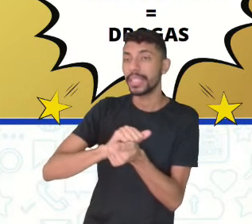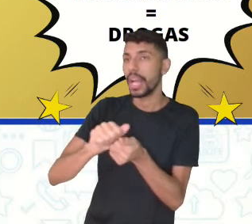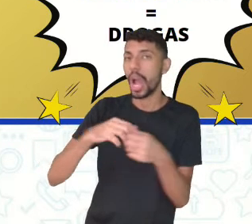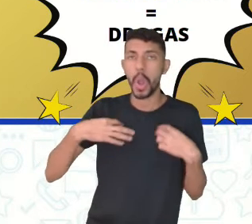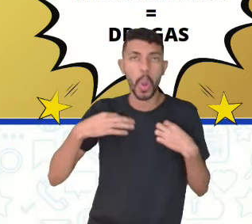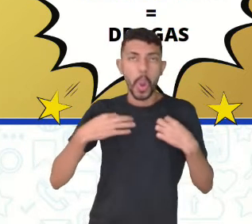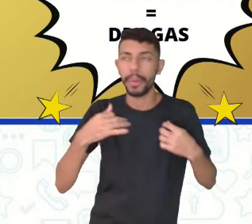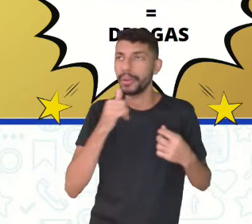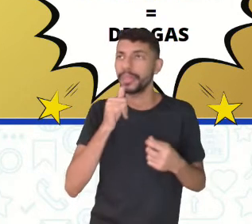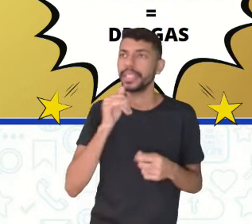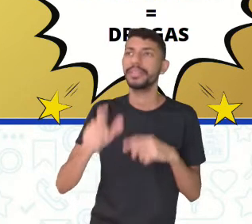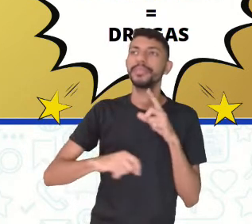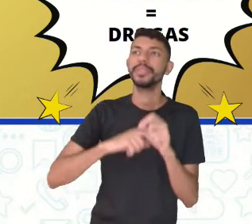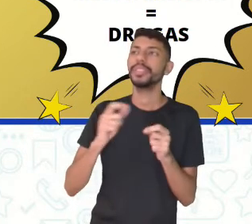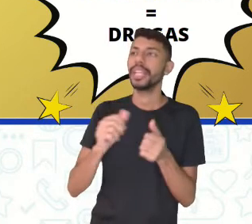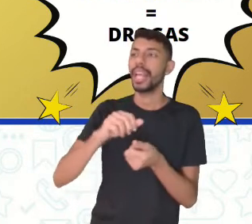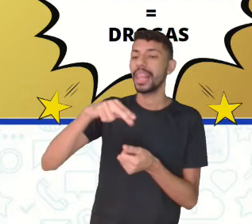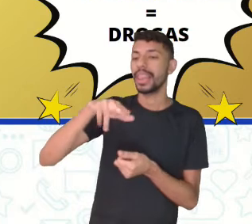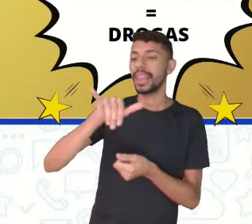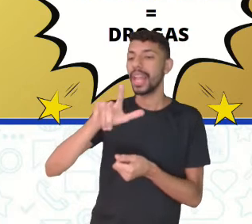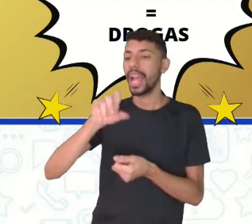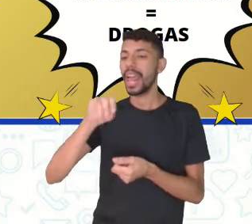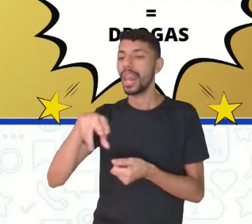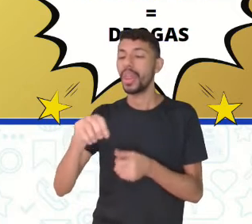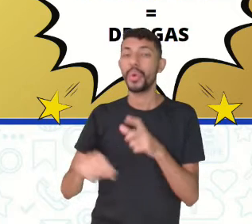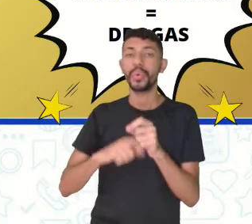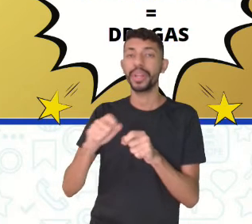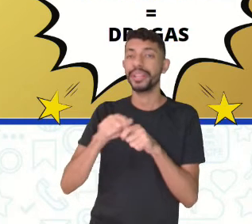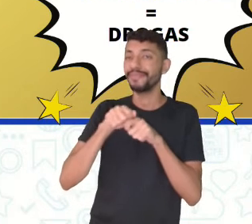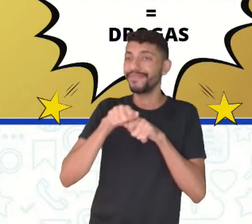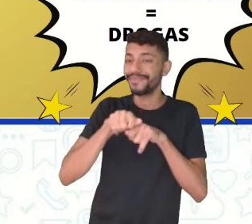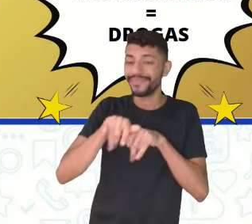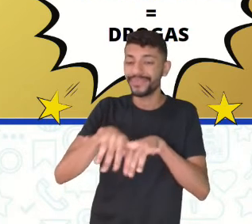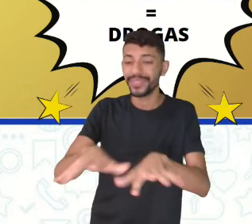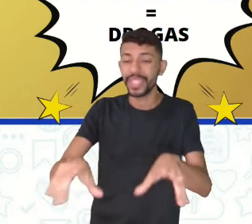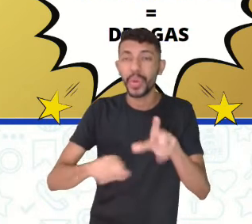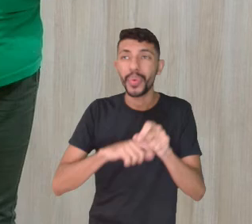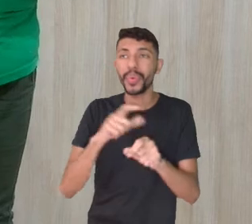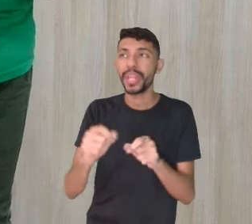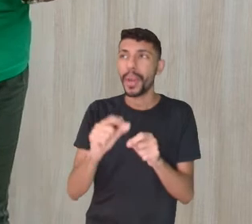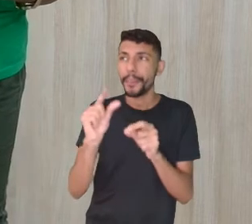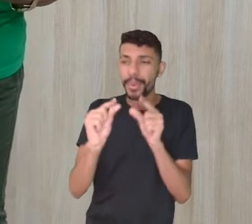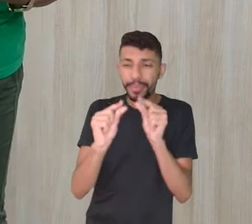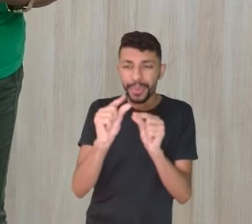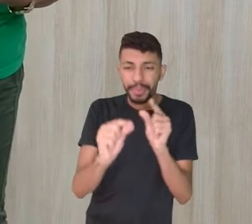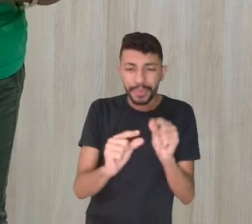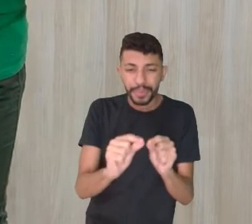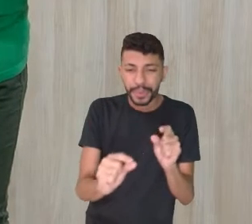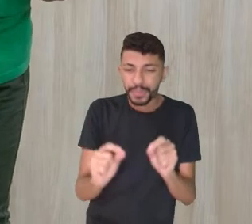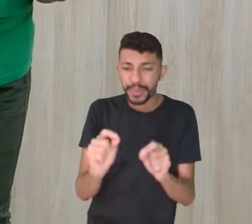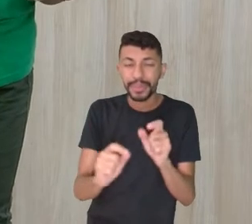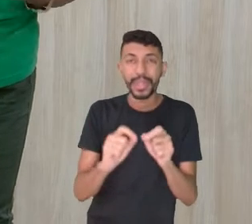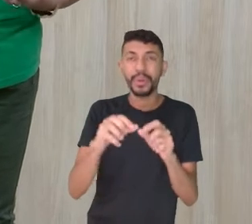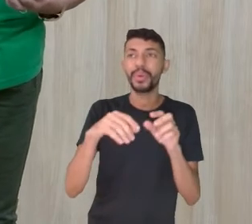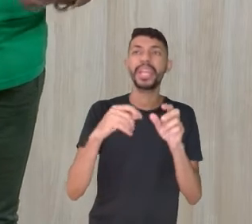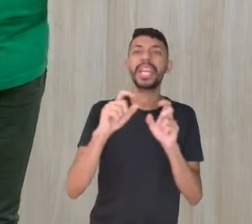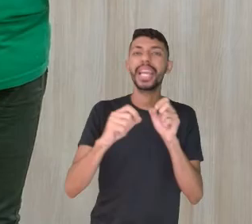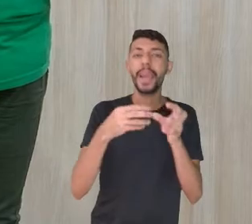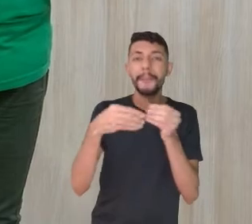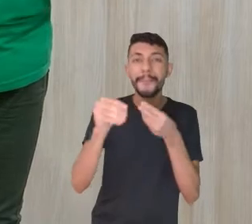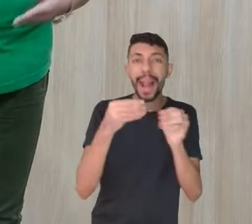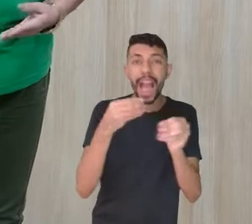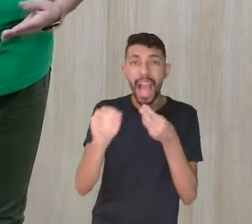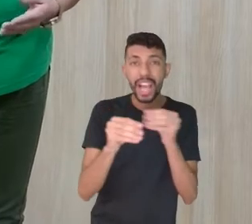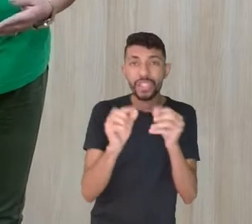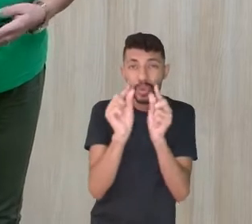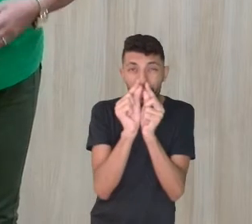nylon, esse nylon ele libera uma infinidade de micros pedacinhos de plásticos, são os nanoplásticos, e eles